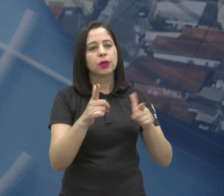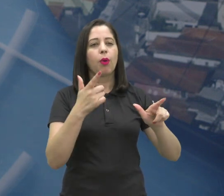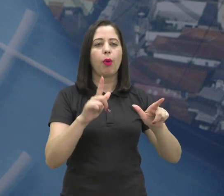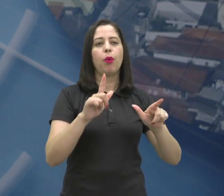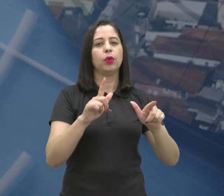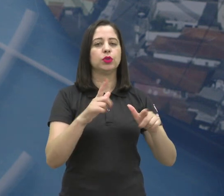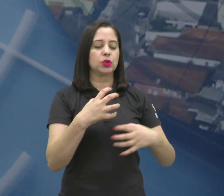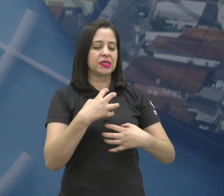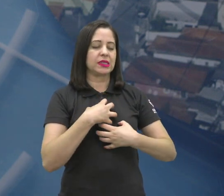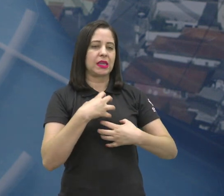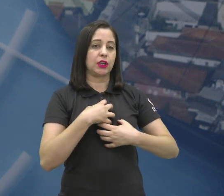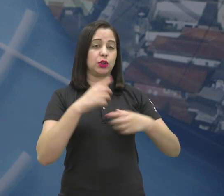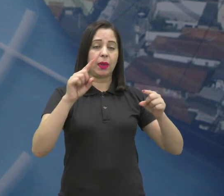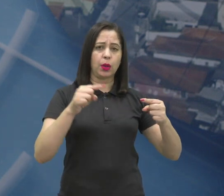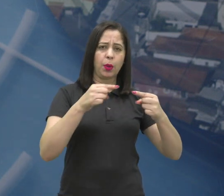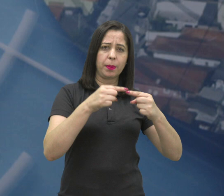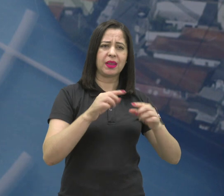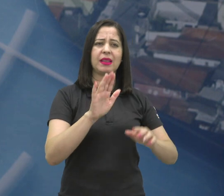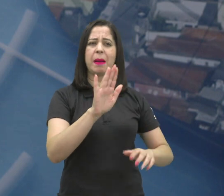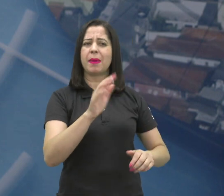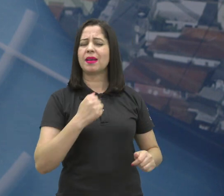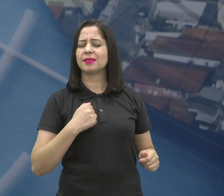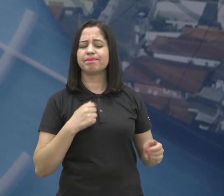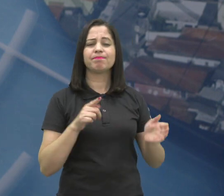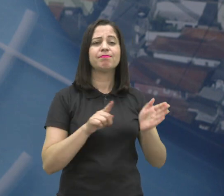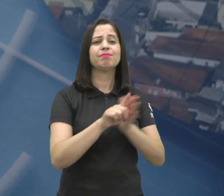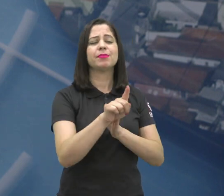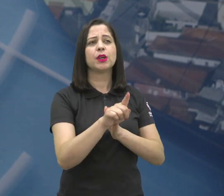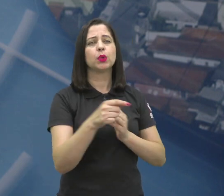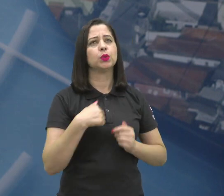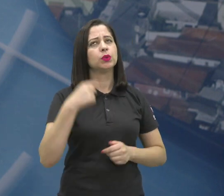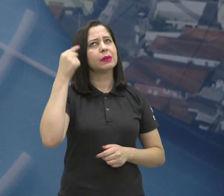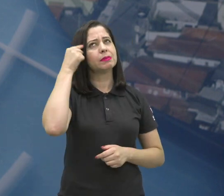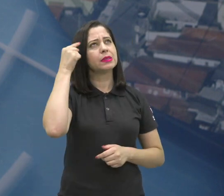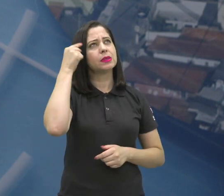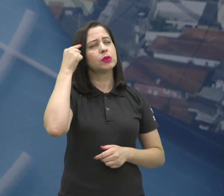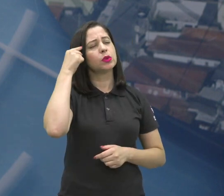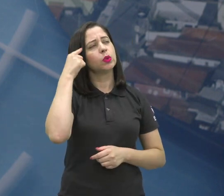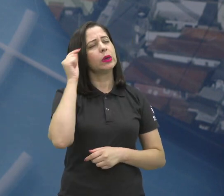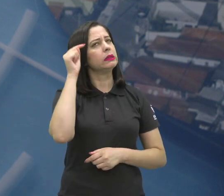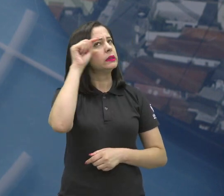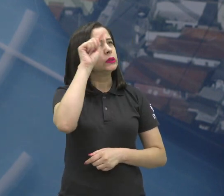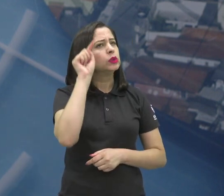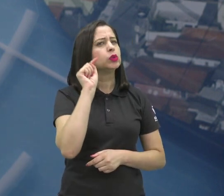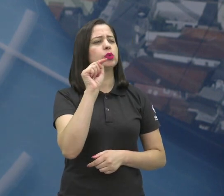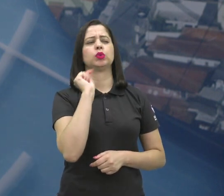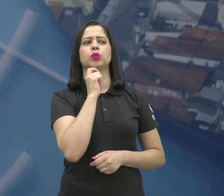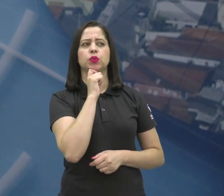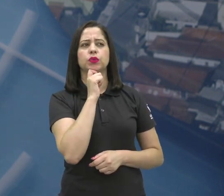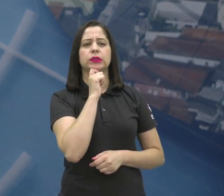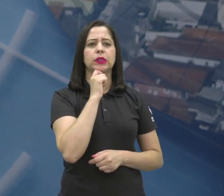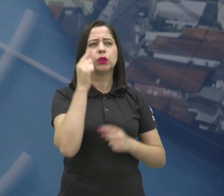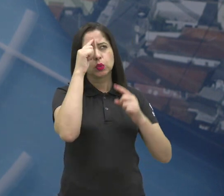direto e indiretamente entrelaçados. Mais uma pergunta, né, que fica às vezes na cabeça da gente, né, porque a gente tem ainda,